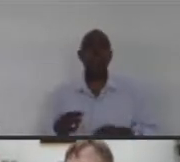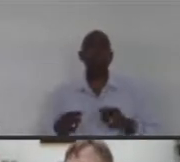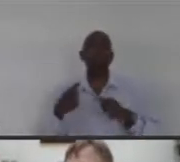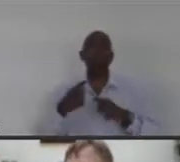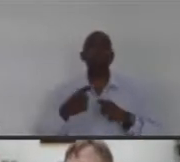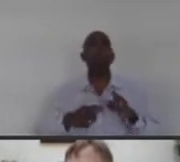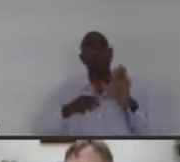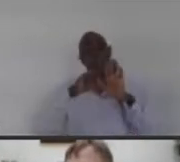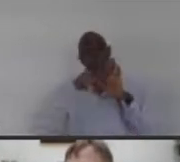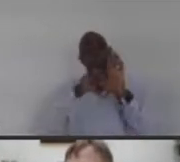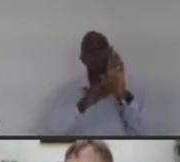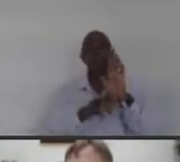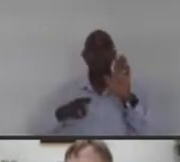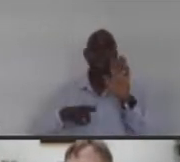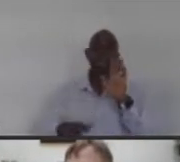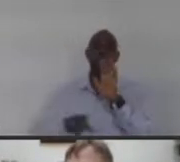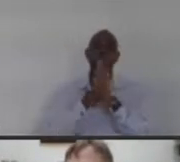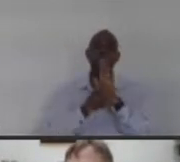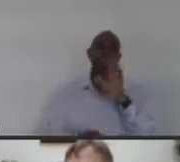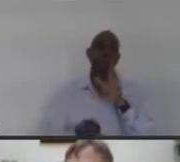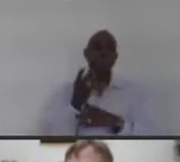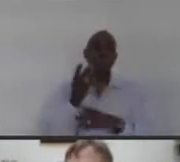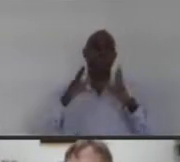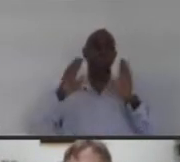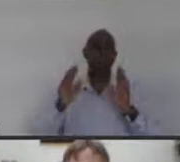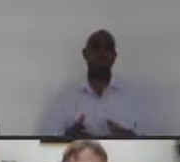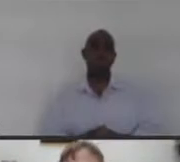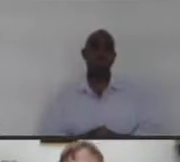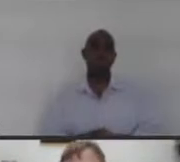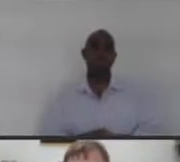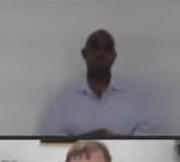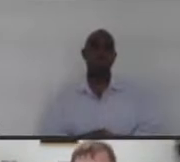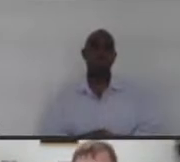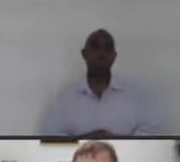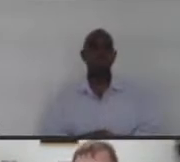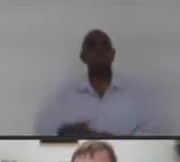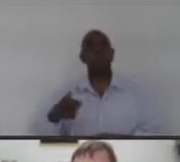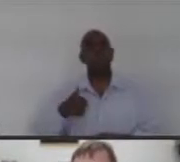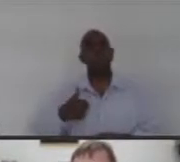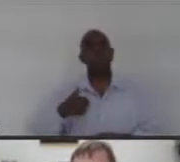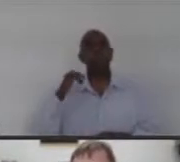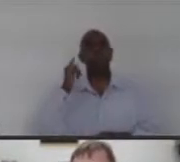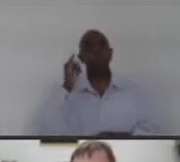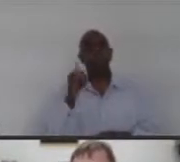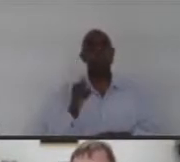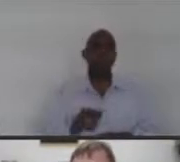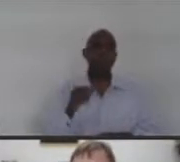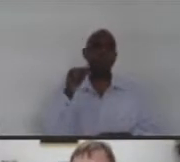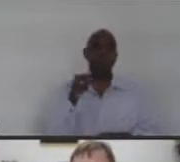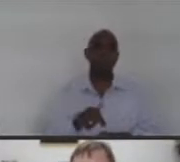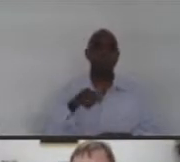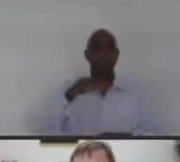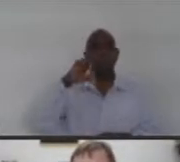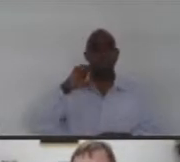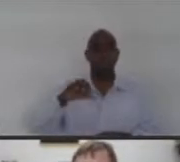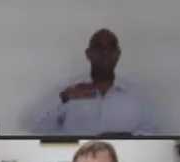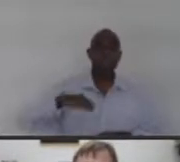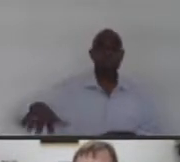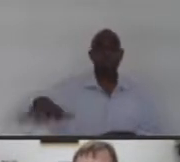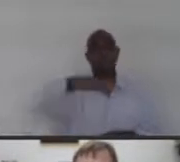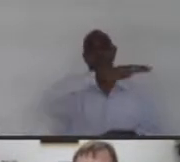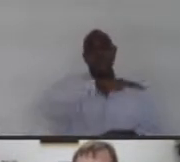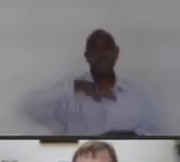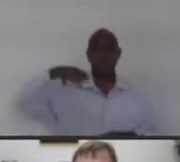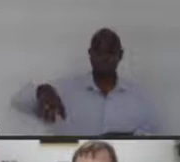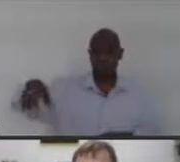saneamento e de acordo com leis como, por exemplo, o REUR. Então, eu cito 79 bairros que ainda não têm